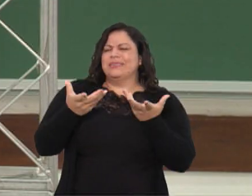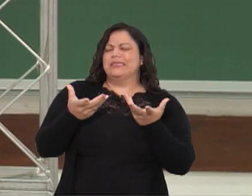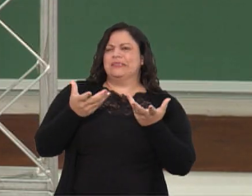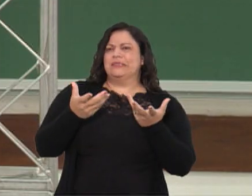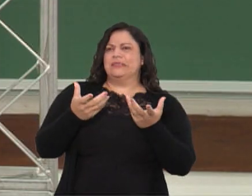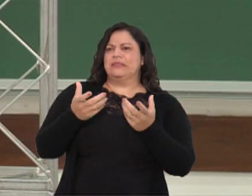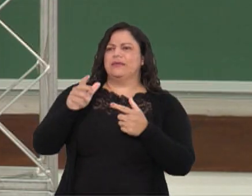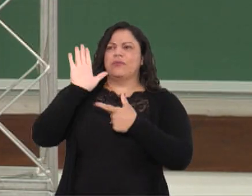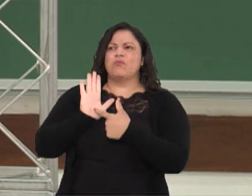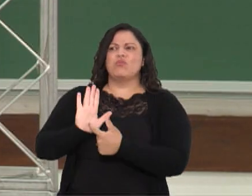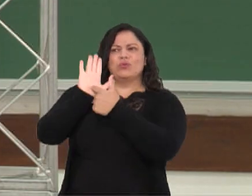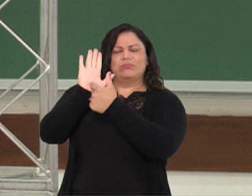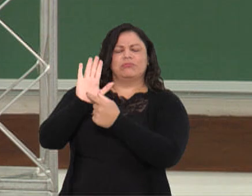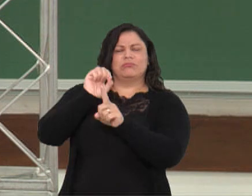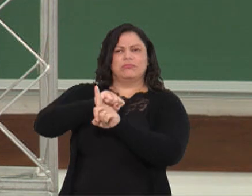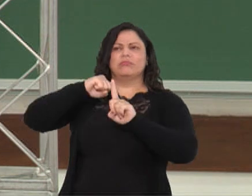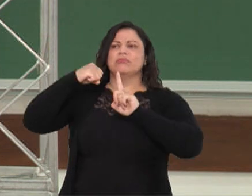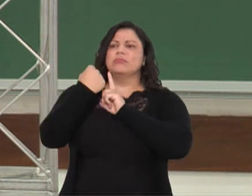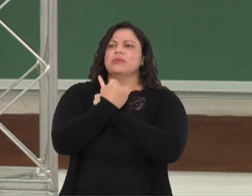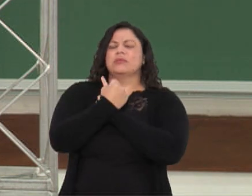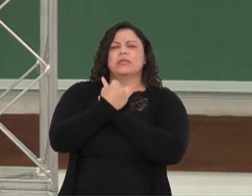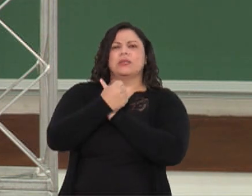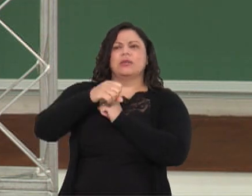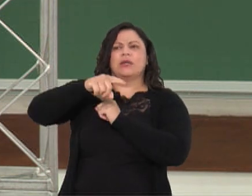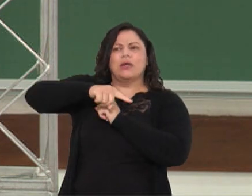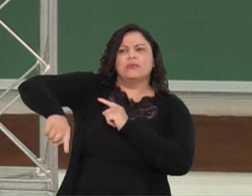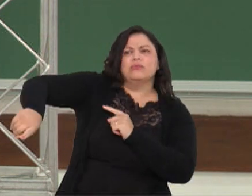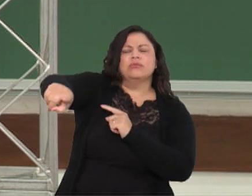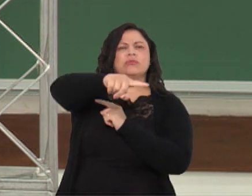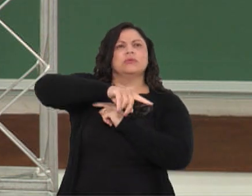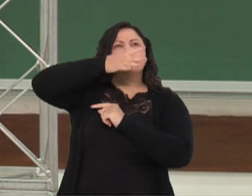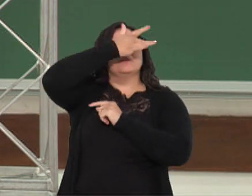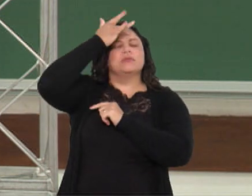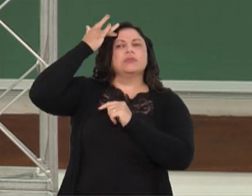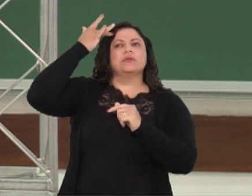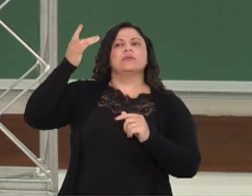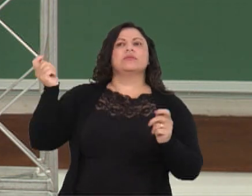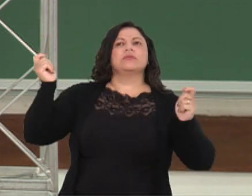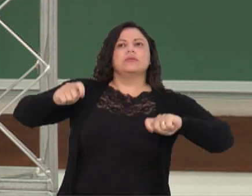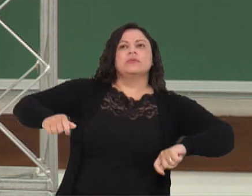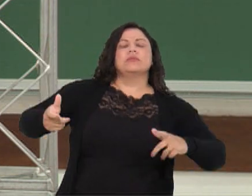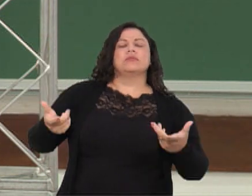social? As pessoas acabam fazendo coisas